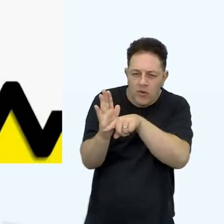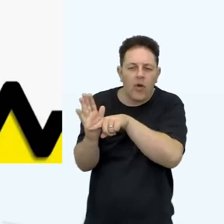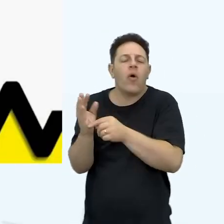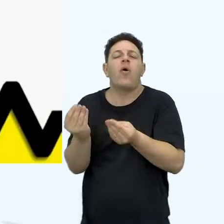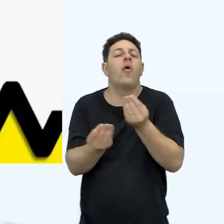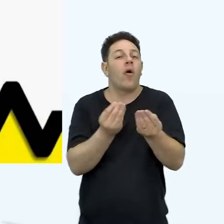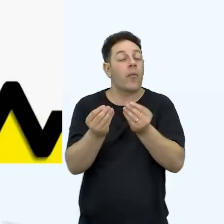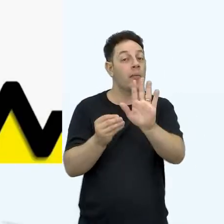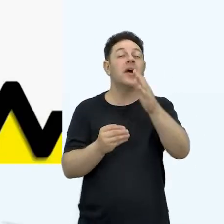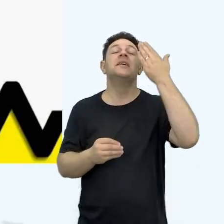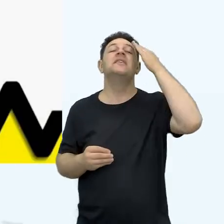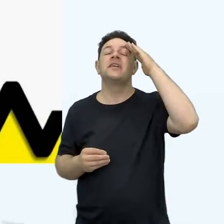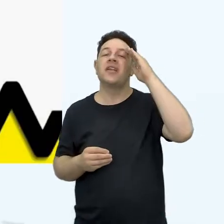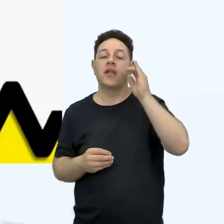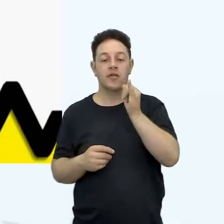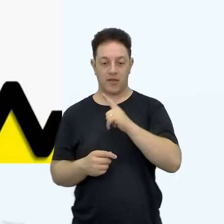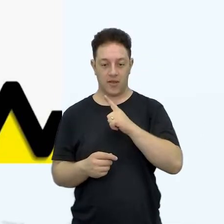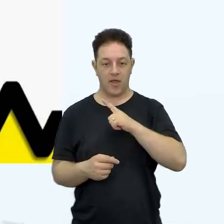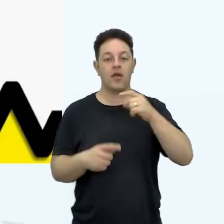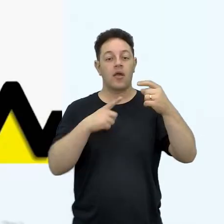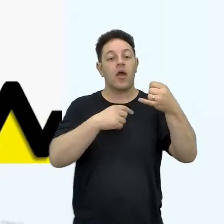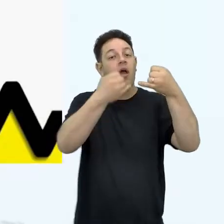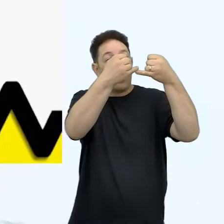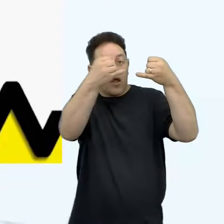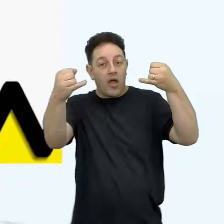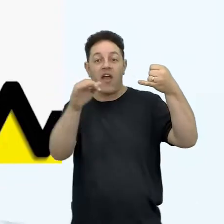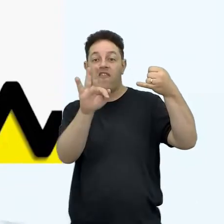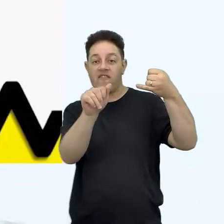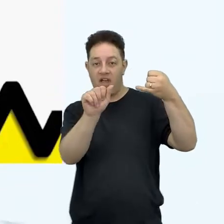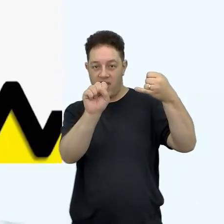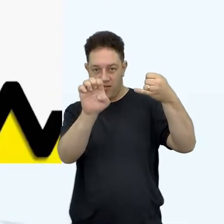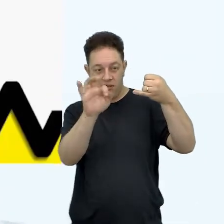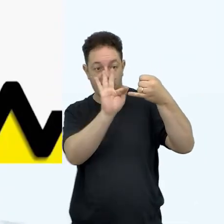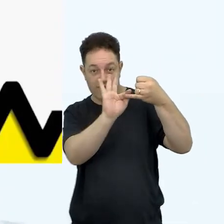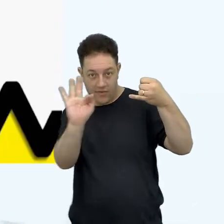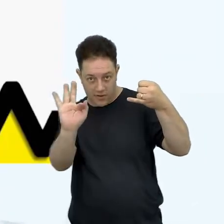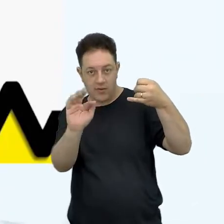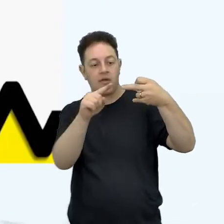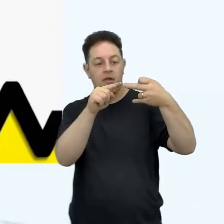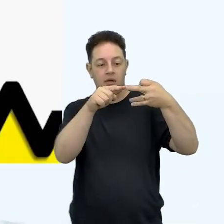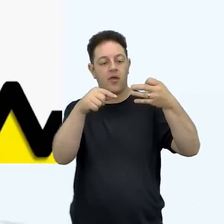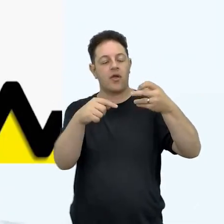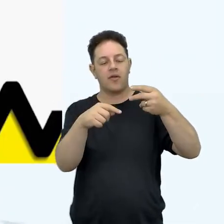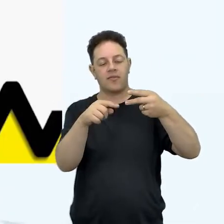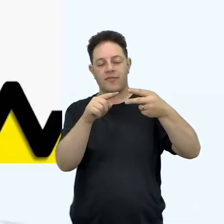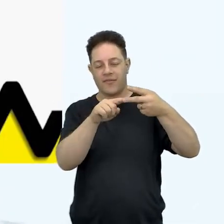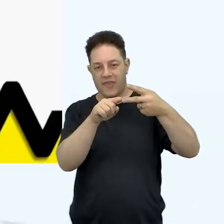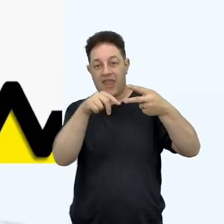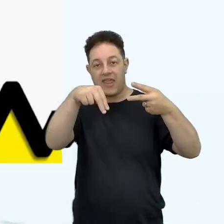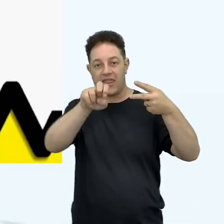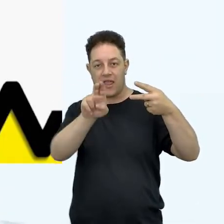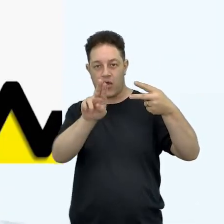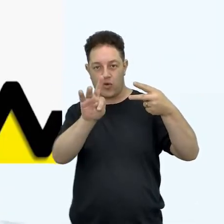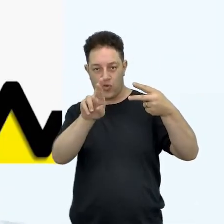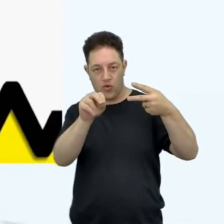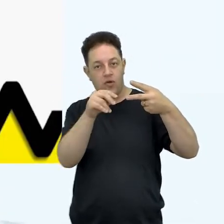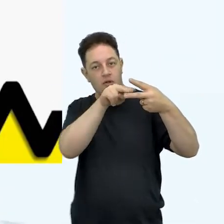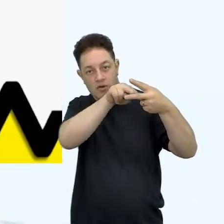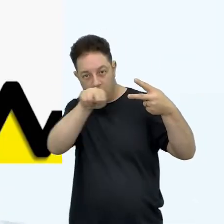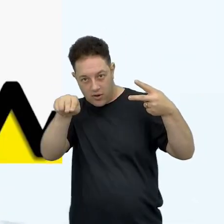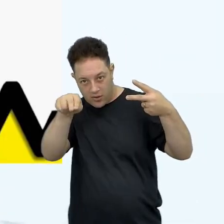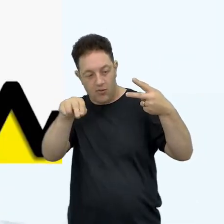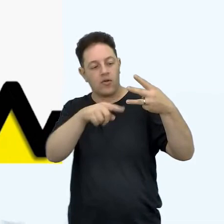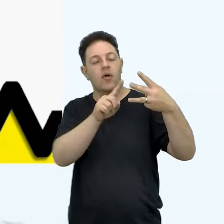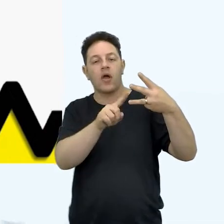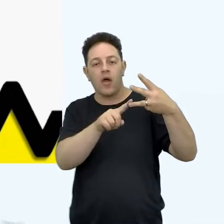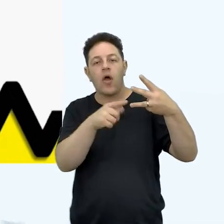entenderem que eu vou ter um cabo de fase, um cabo de neutro e um cabo de terra para cada circuito saindo de dentro do